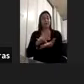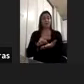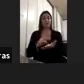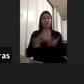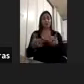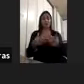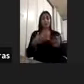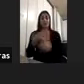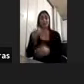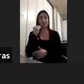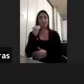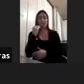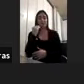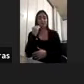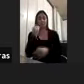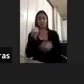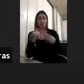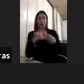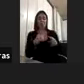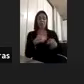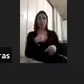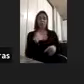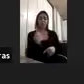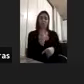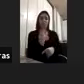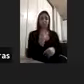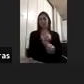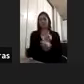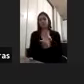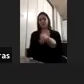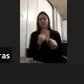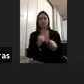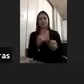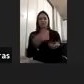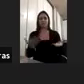propõe. Portanto, novamente digo,